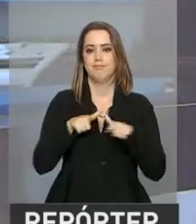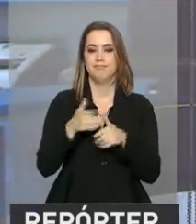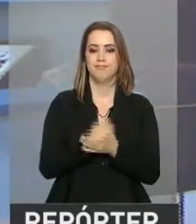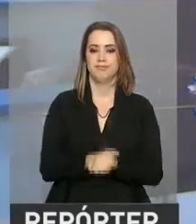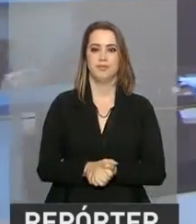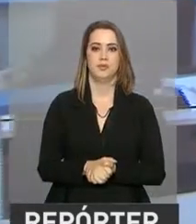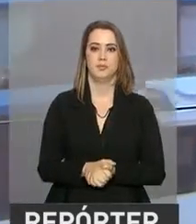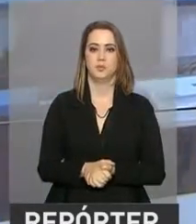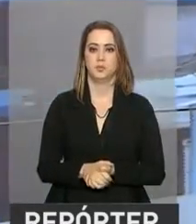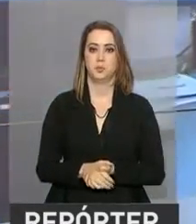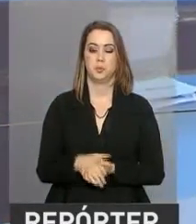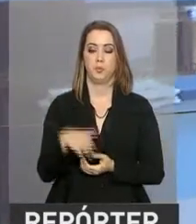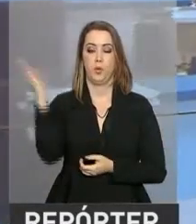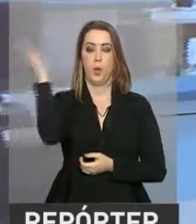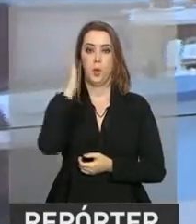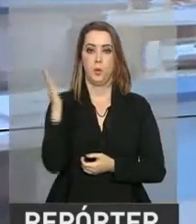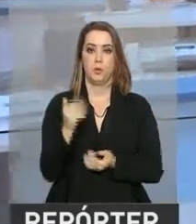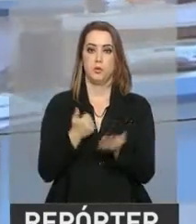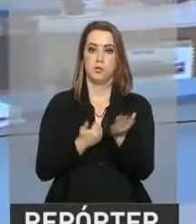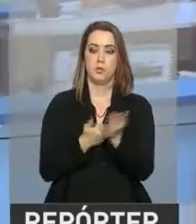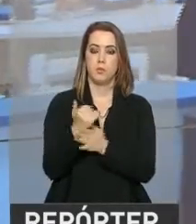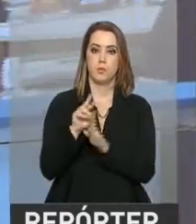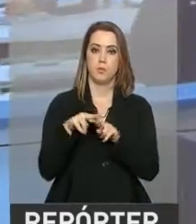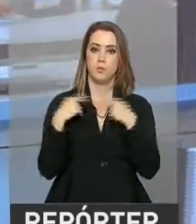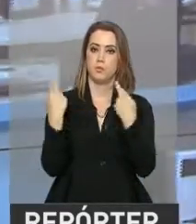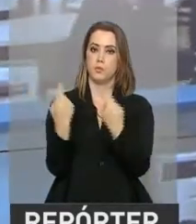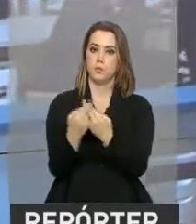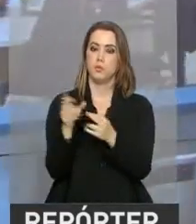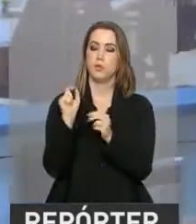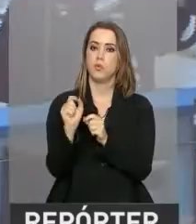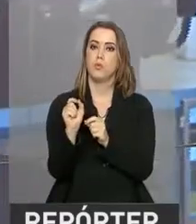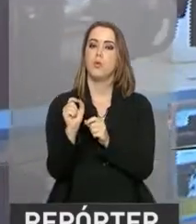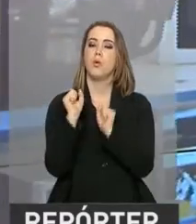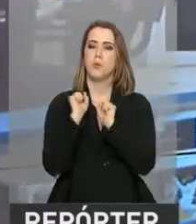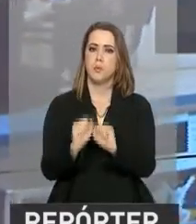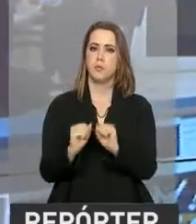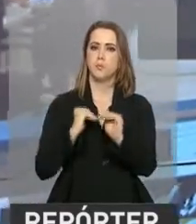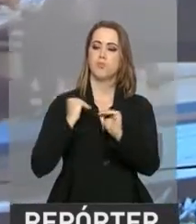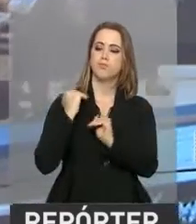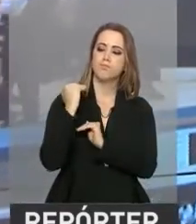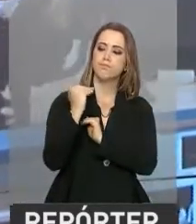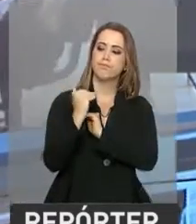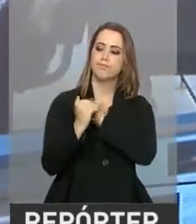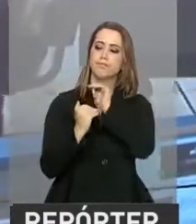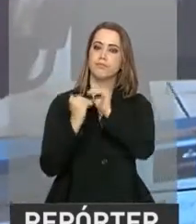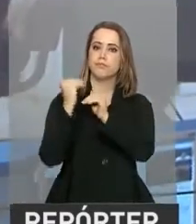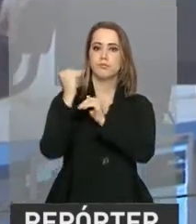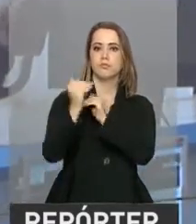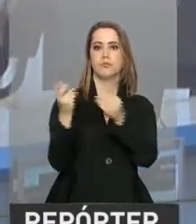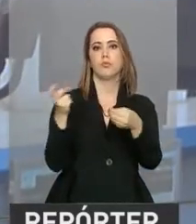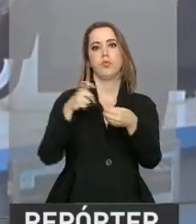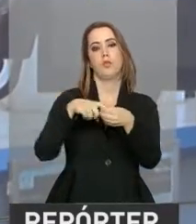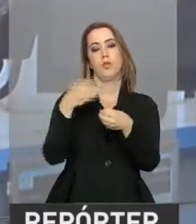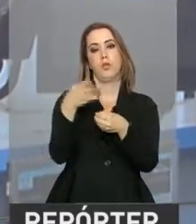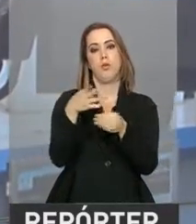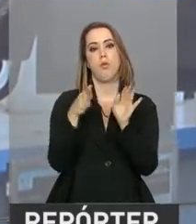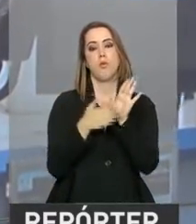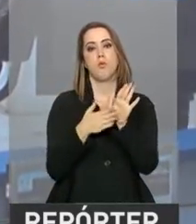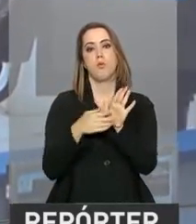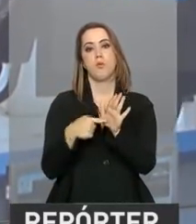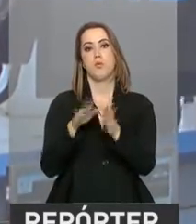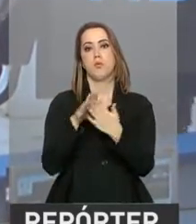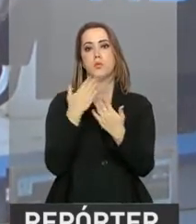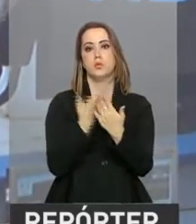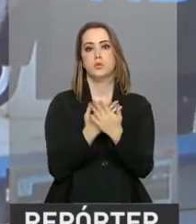O Brasil começa a reunir as condições necessárias para voltar a crescer. É o que mostra um estudo da Fundação Getúlio Vargas e do